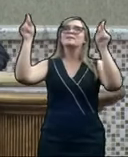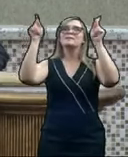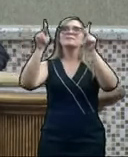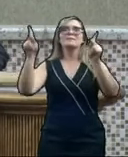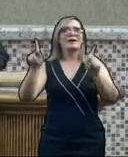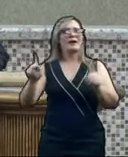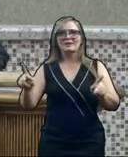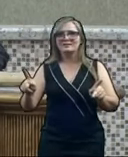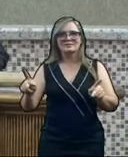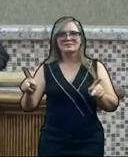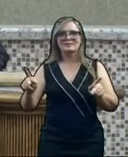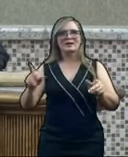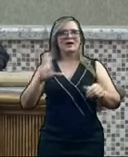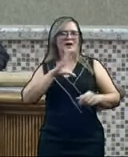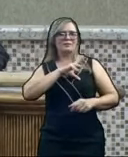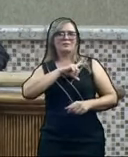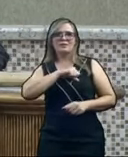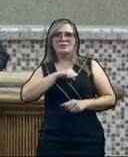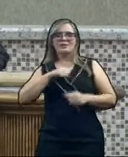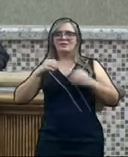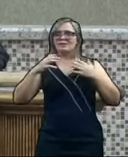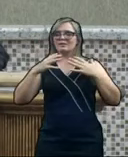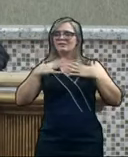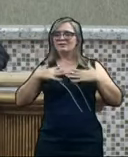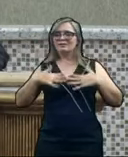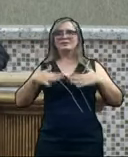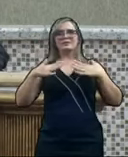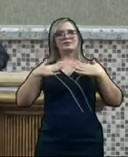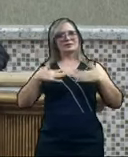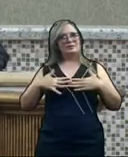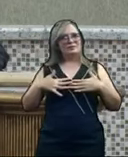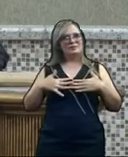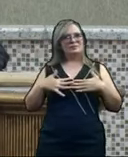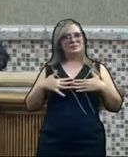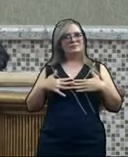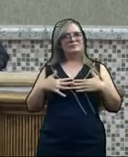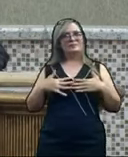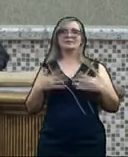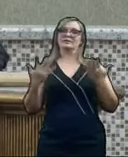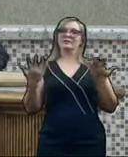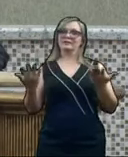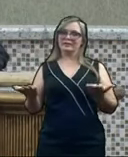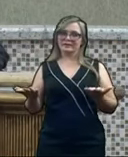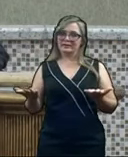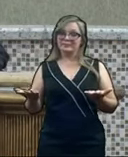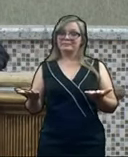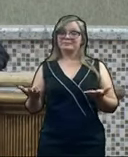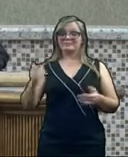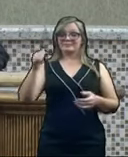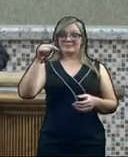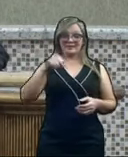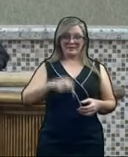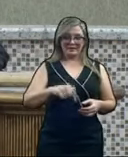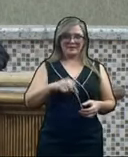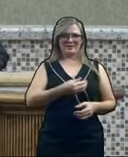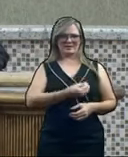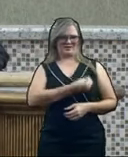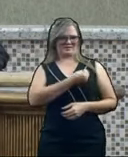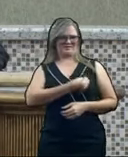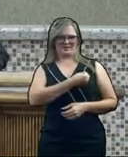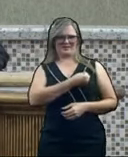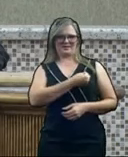caminho dificuldade é inerente à Vida dificuldade é inerente à